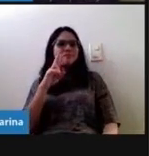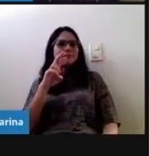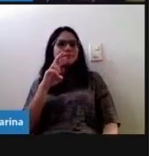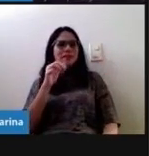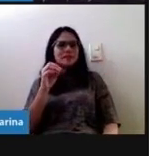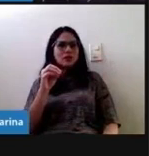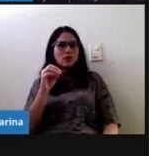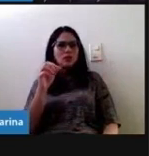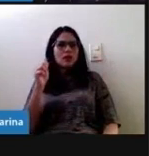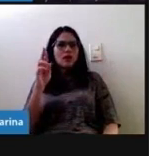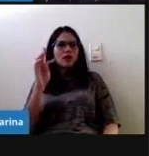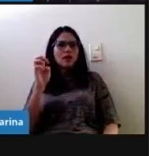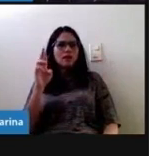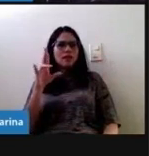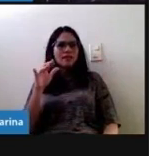estudo realizado